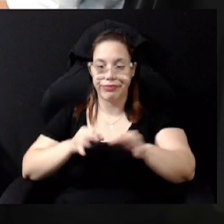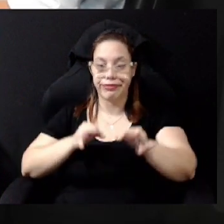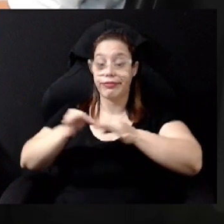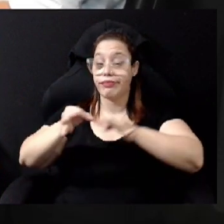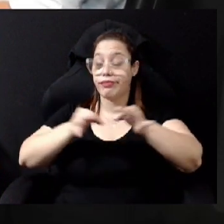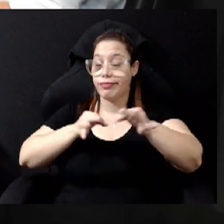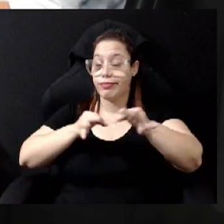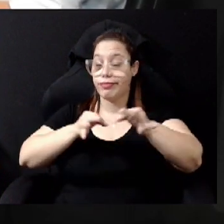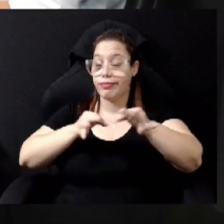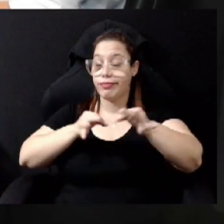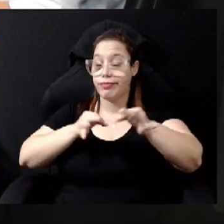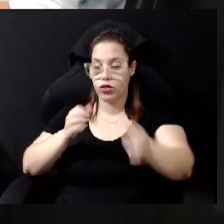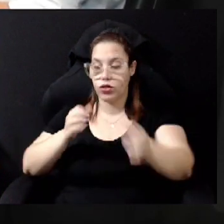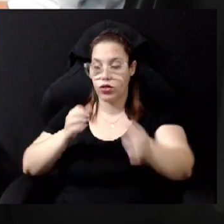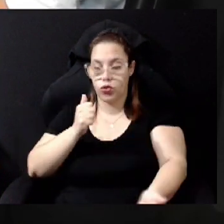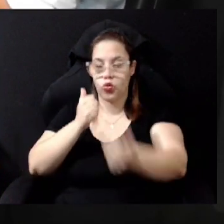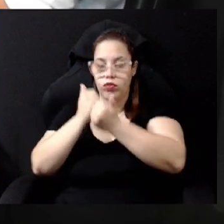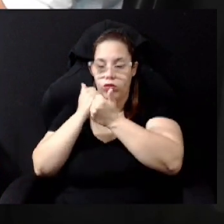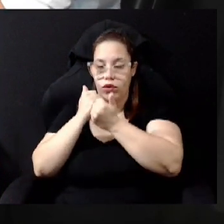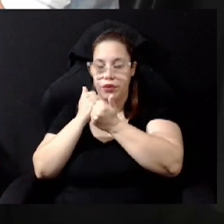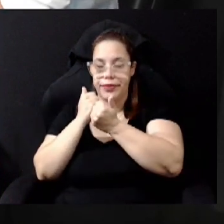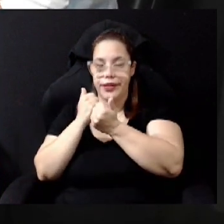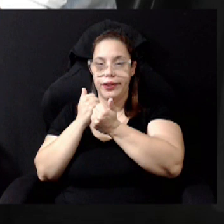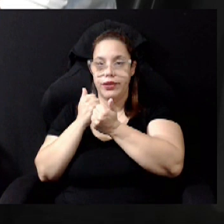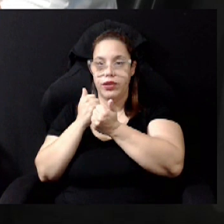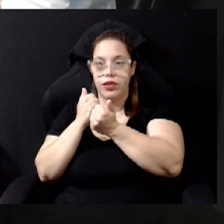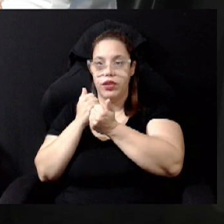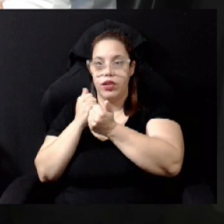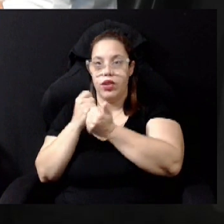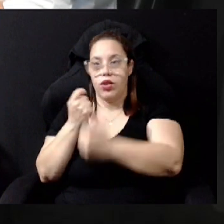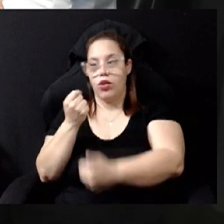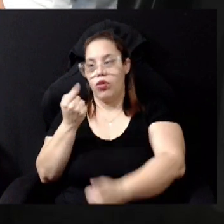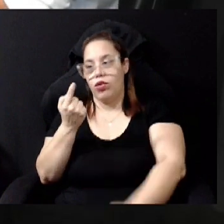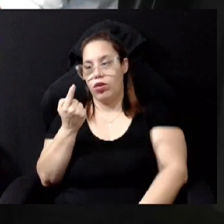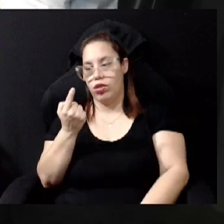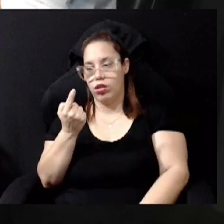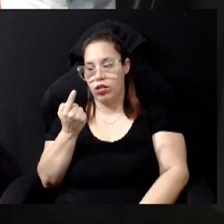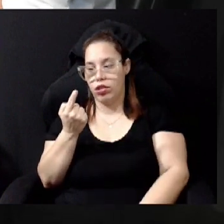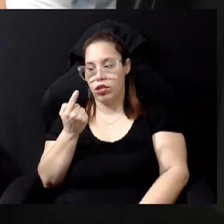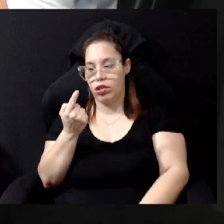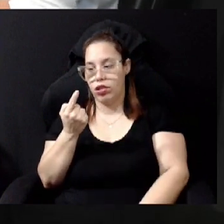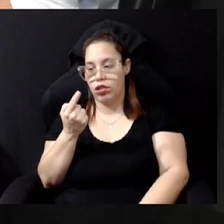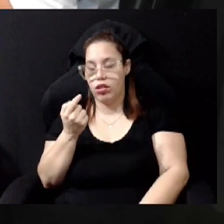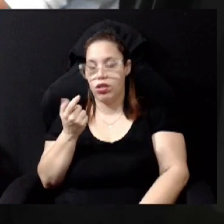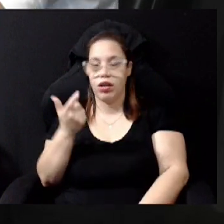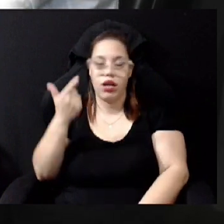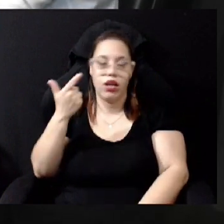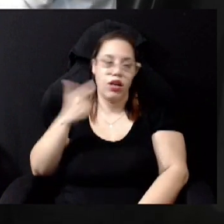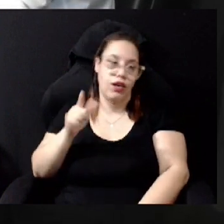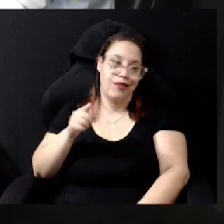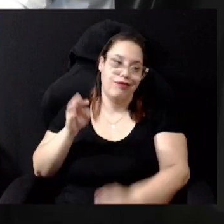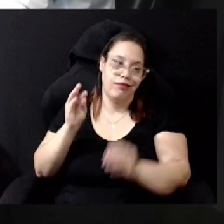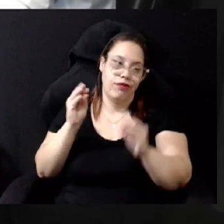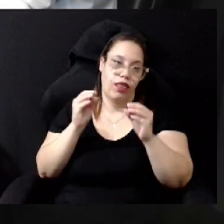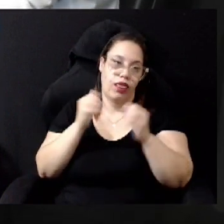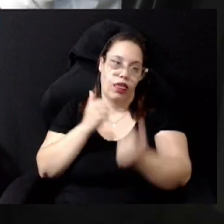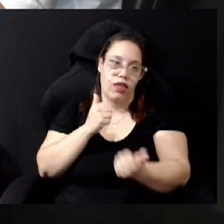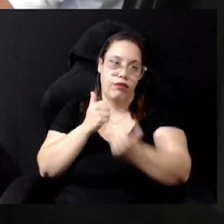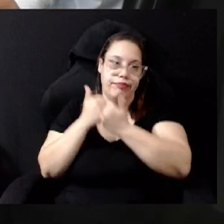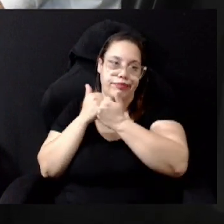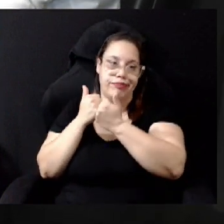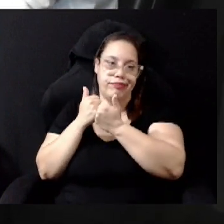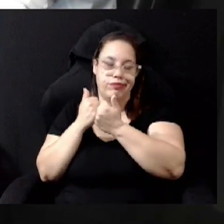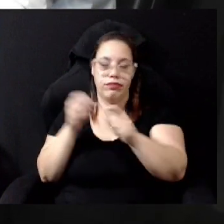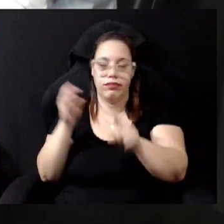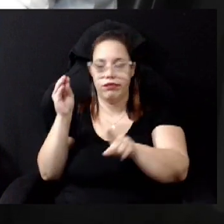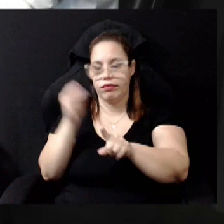suporte, porque uma das últimas regiões que ficou sem suporte, ou está sem suporte, ou que é muito carente de equipamentos públicos,